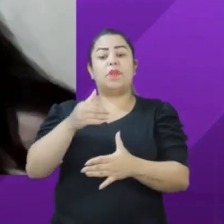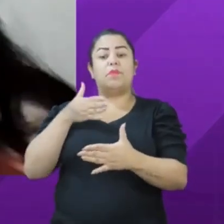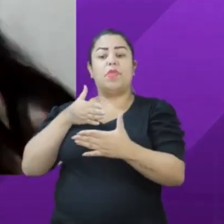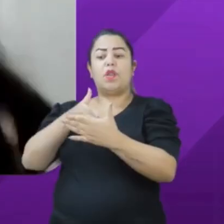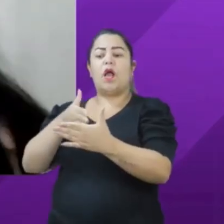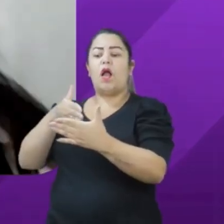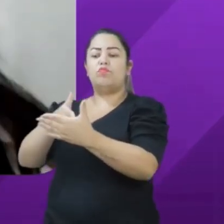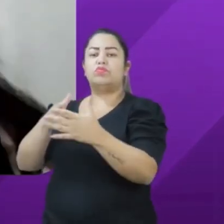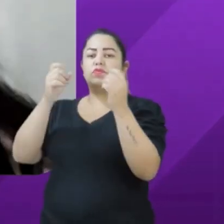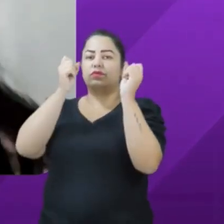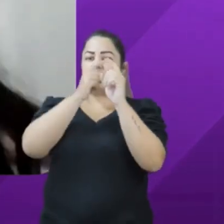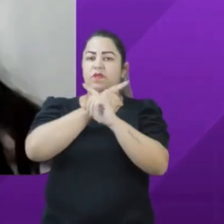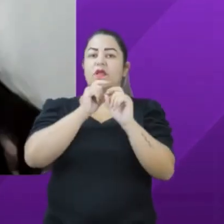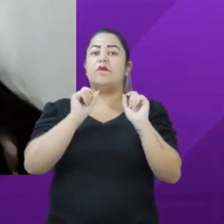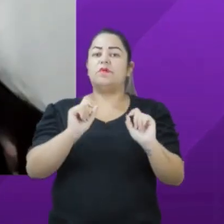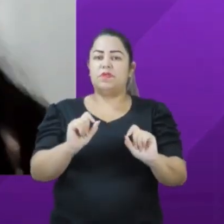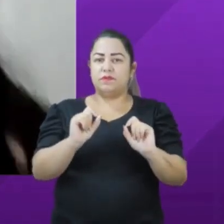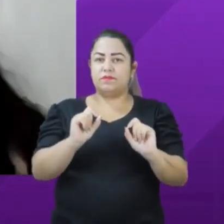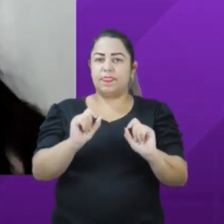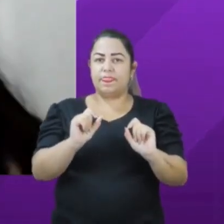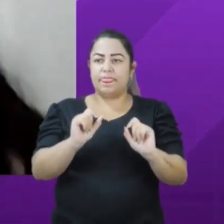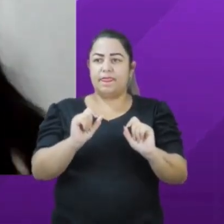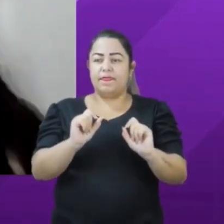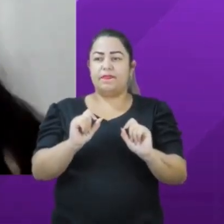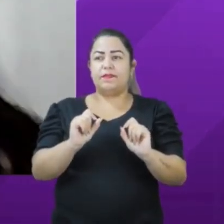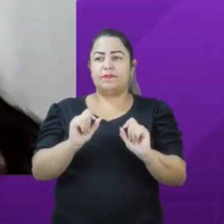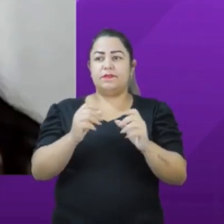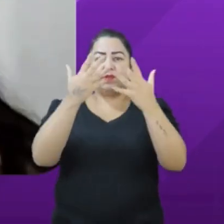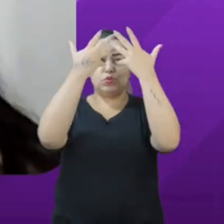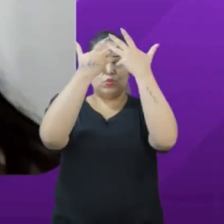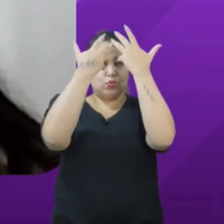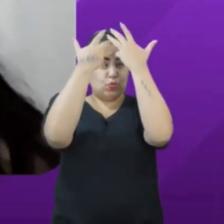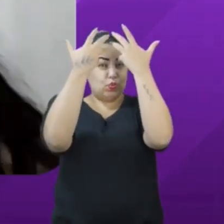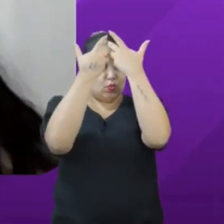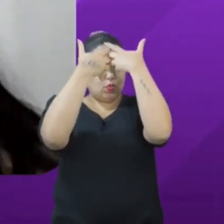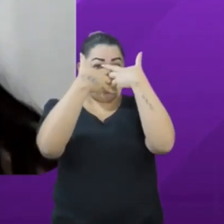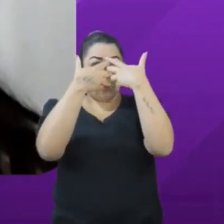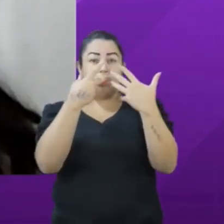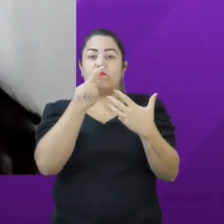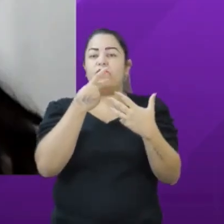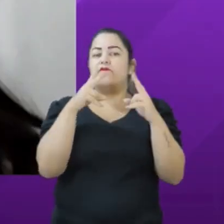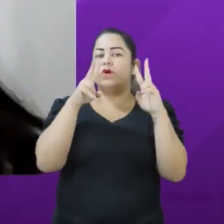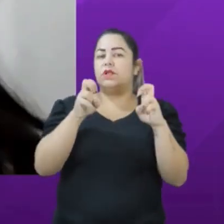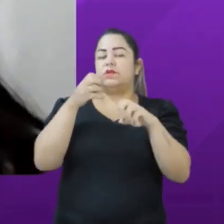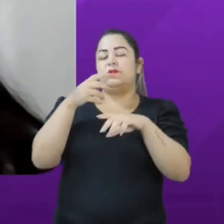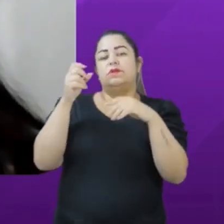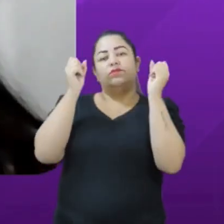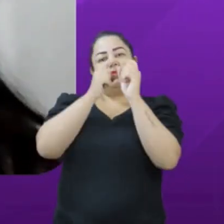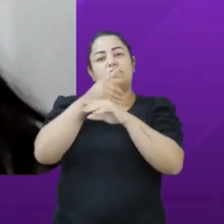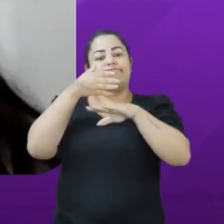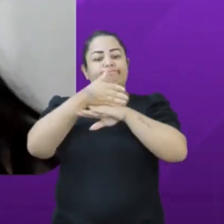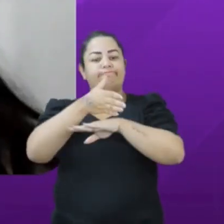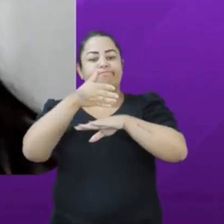que obviamente é o cerne, o ponto principal, quando a gente fala de dificuldade de acesso à